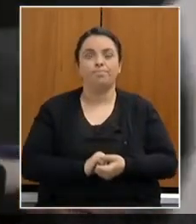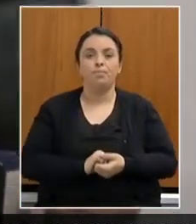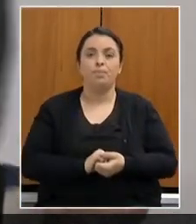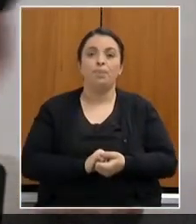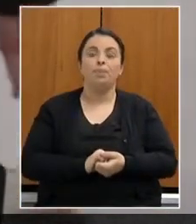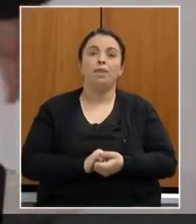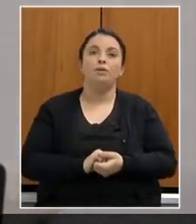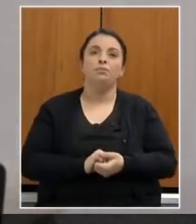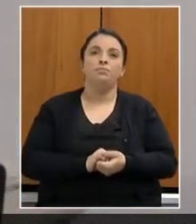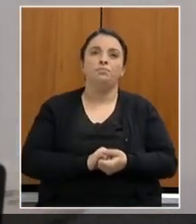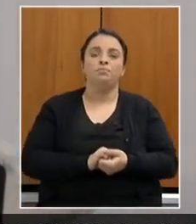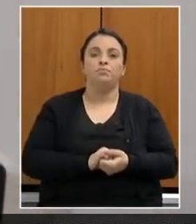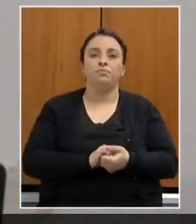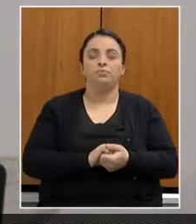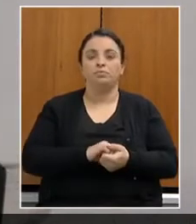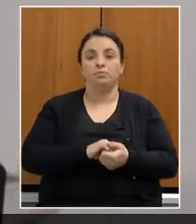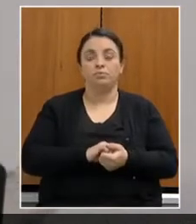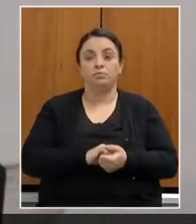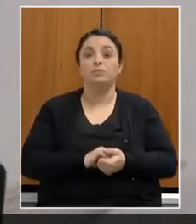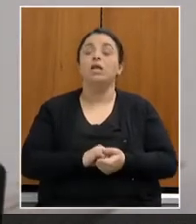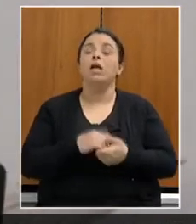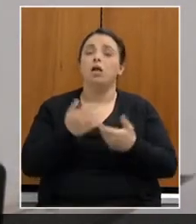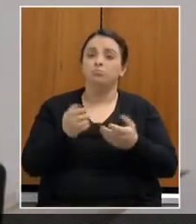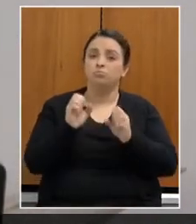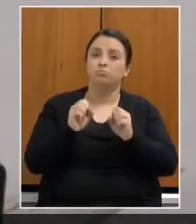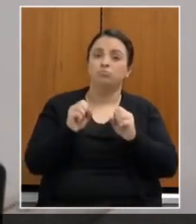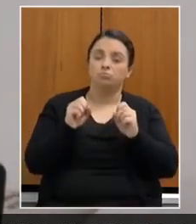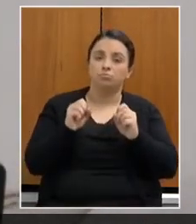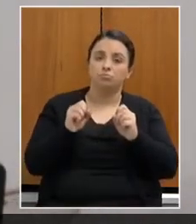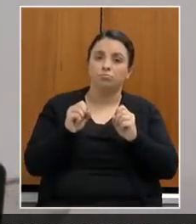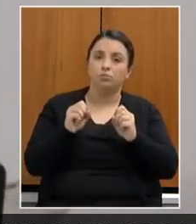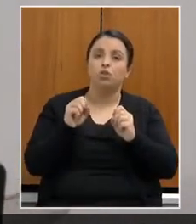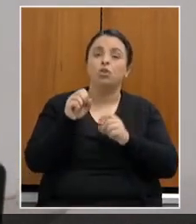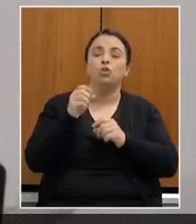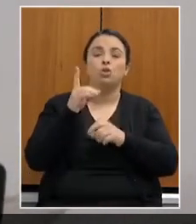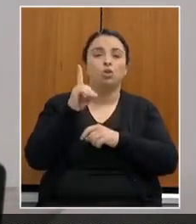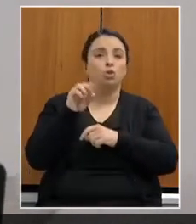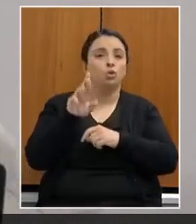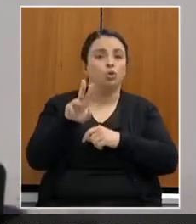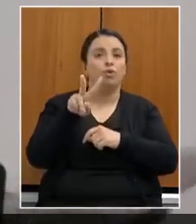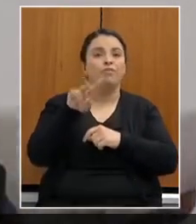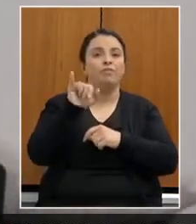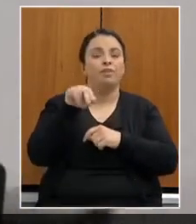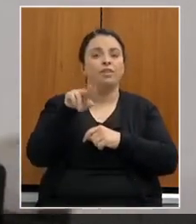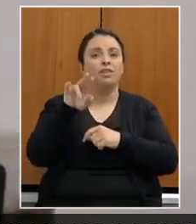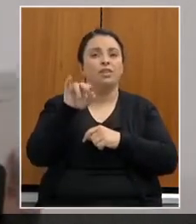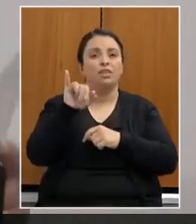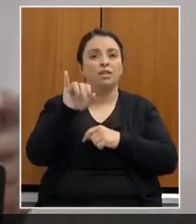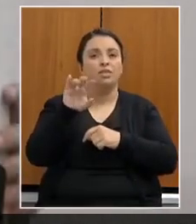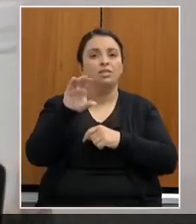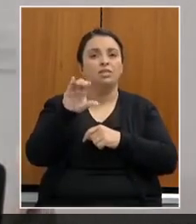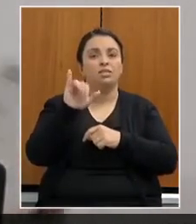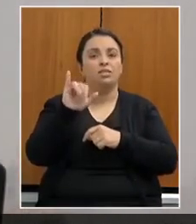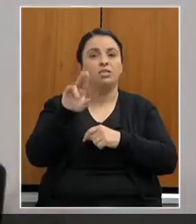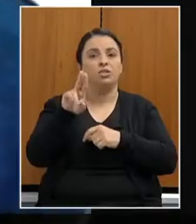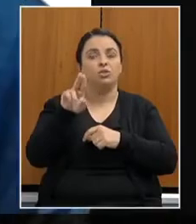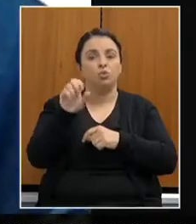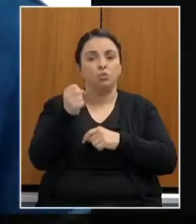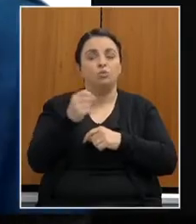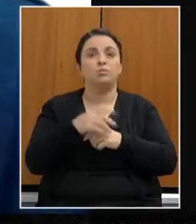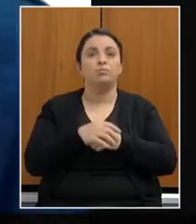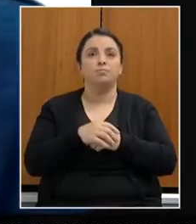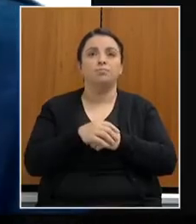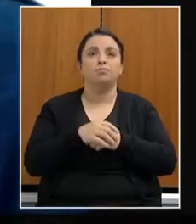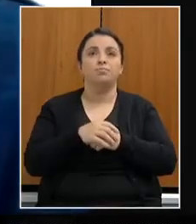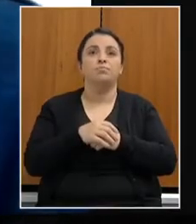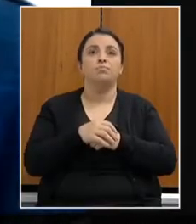gostaria da rede pois não doutor Eli só tem a palavra na verdade eu não estou confuso